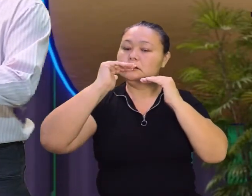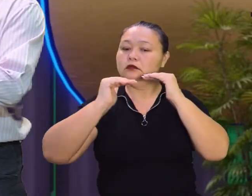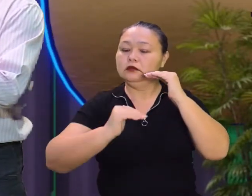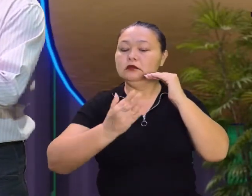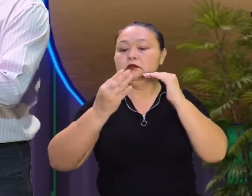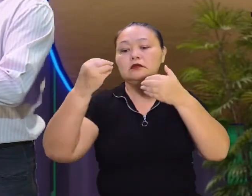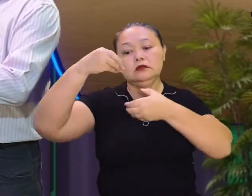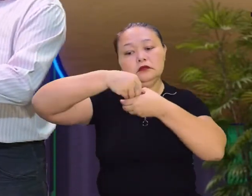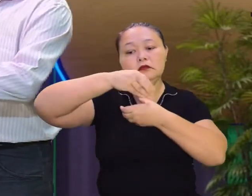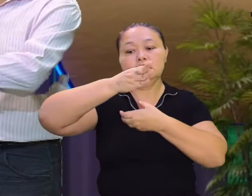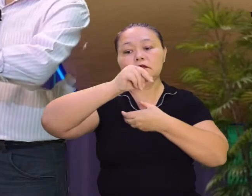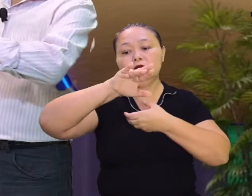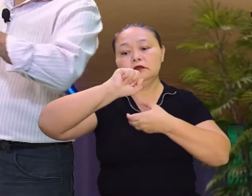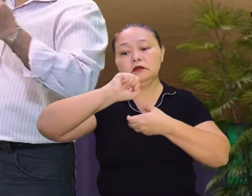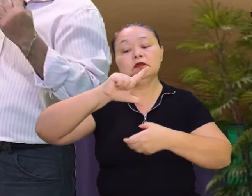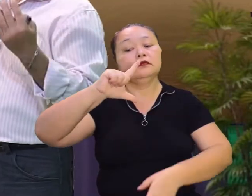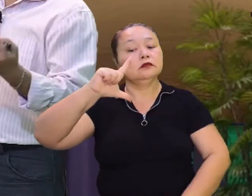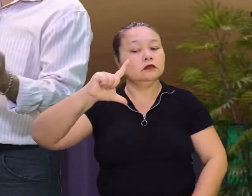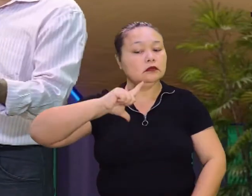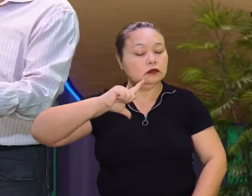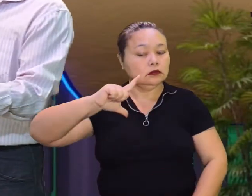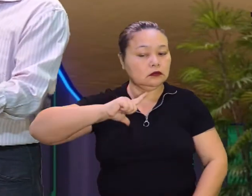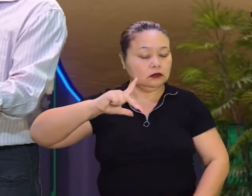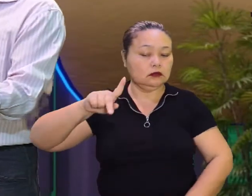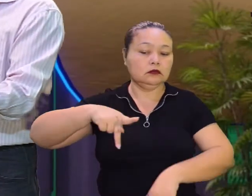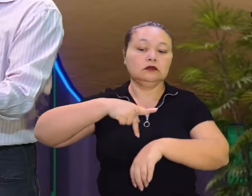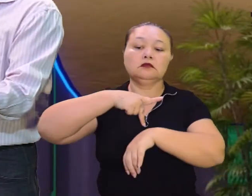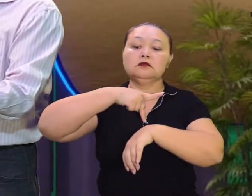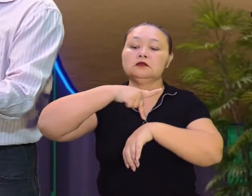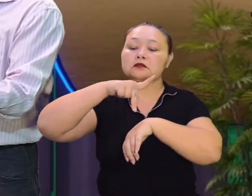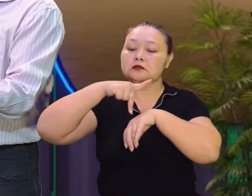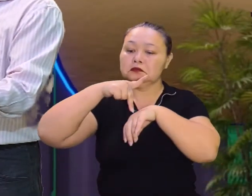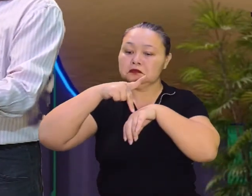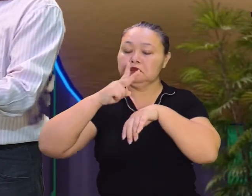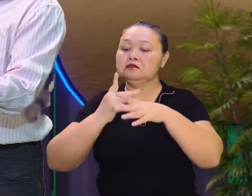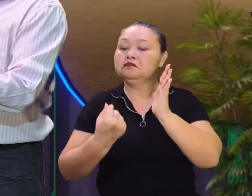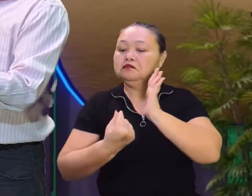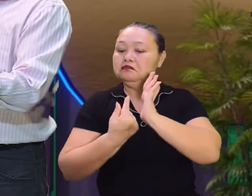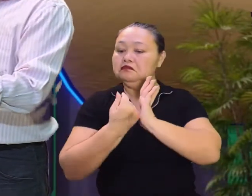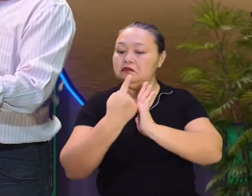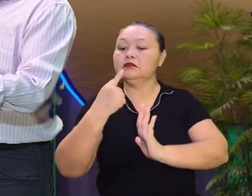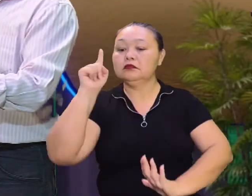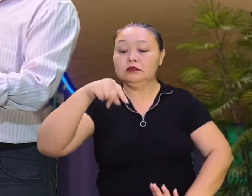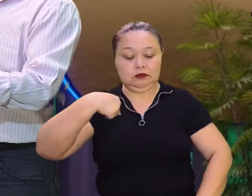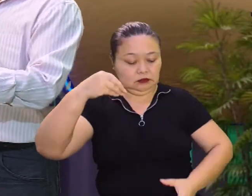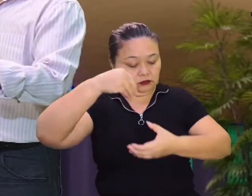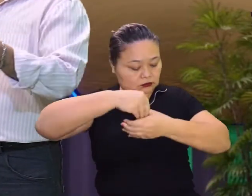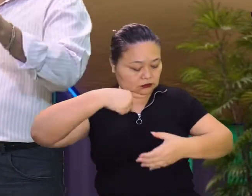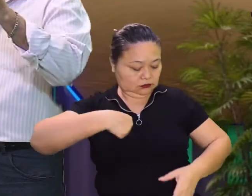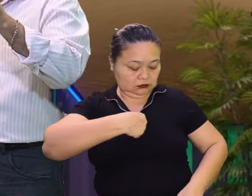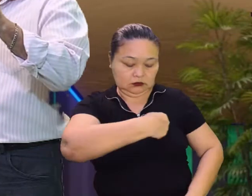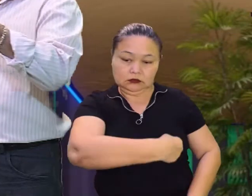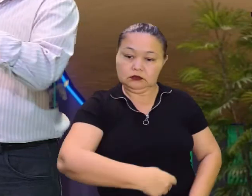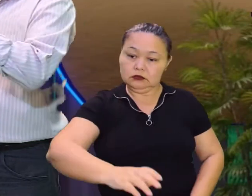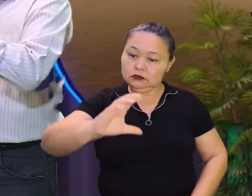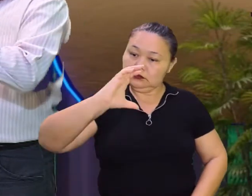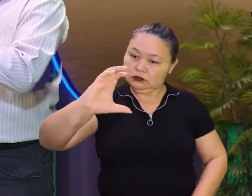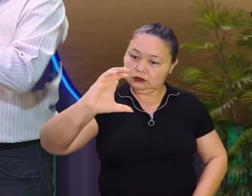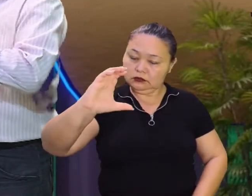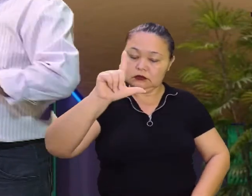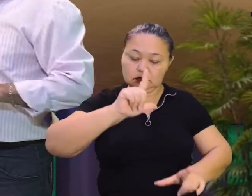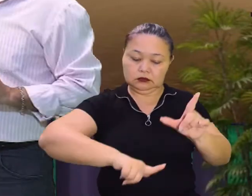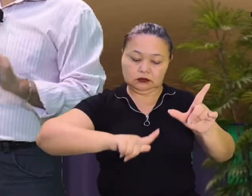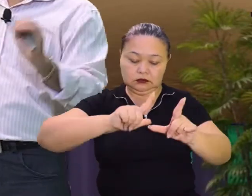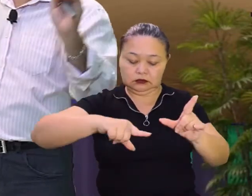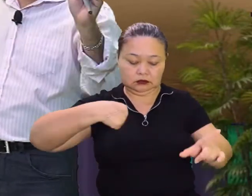dos BRICS temos uma grande potência econômica. Muito bem. Que é a China, que é a letra C dos